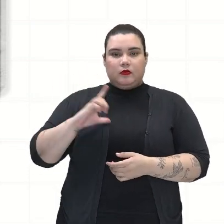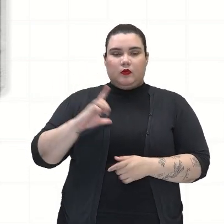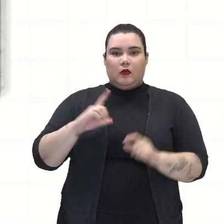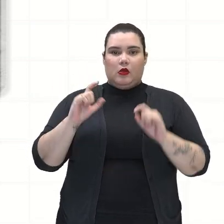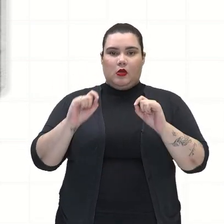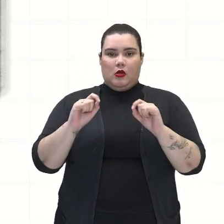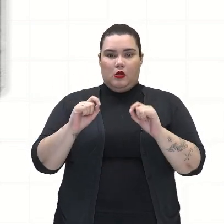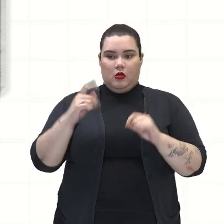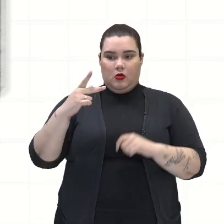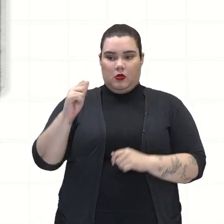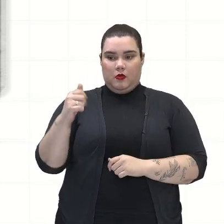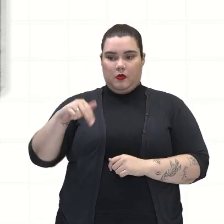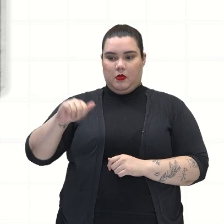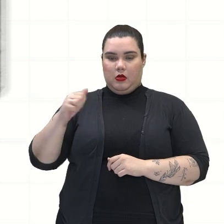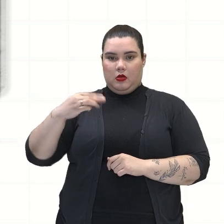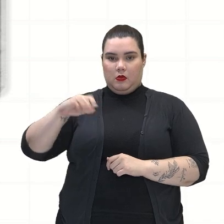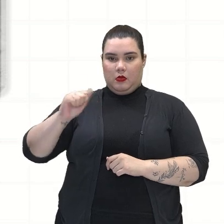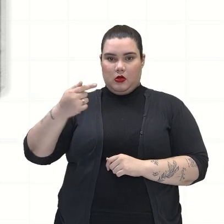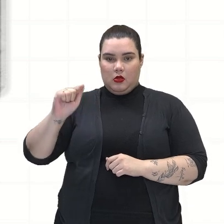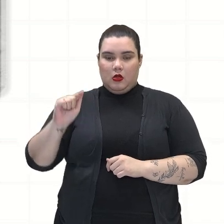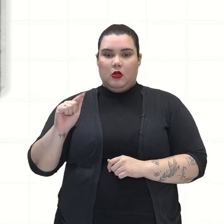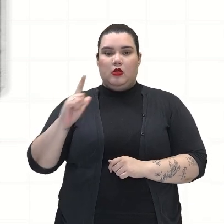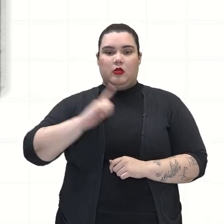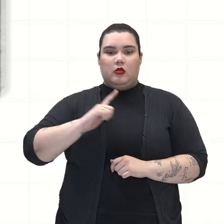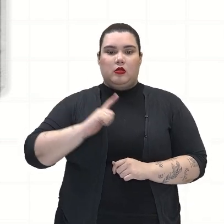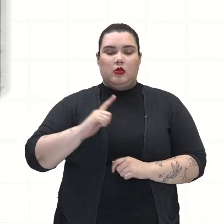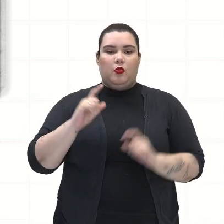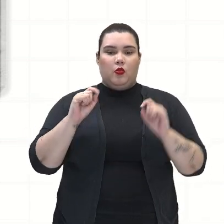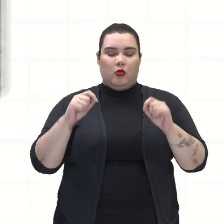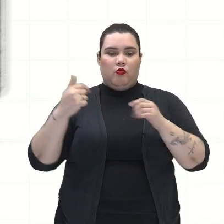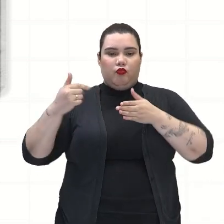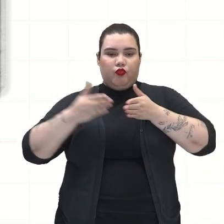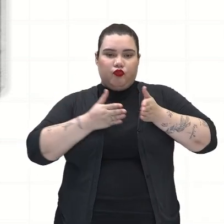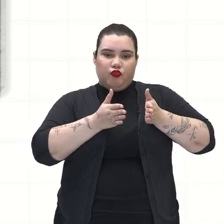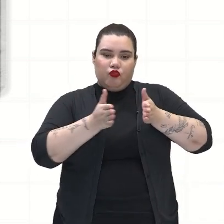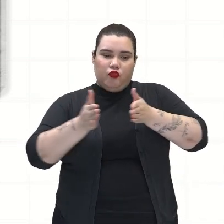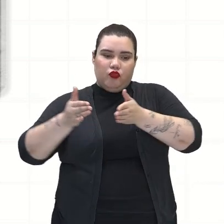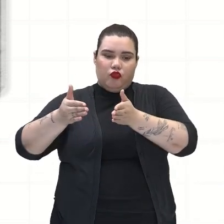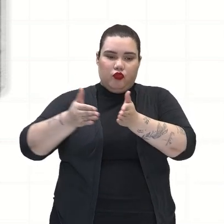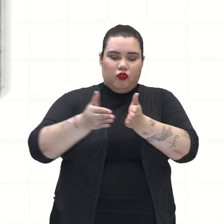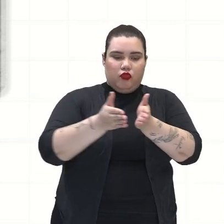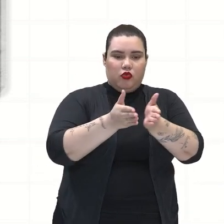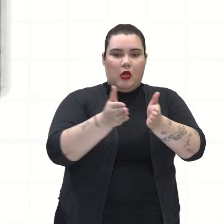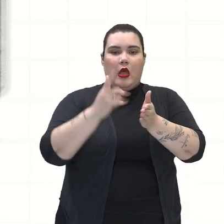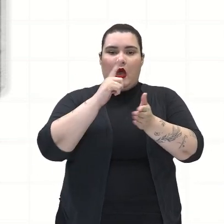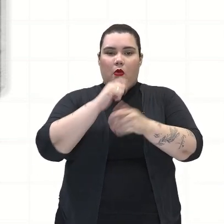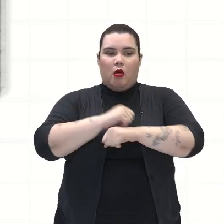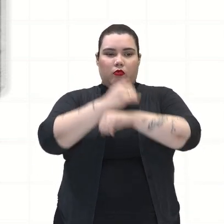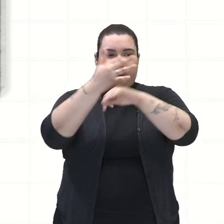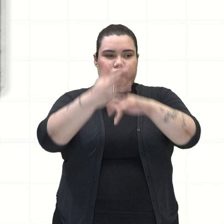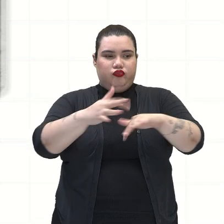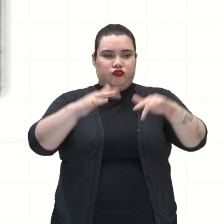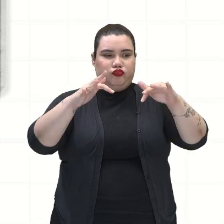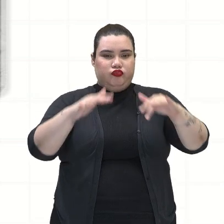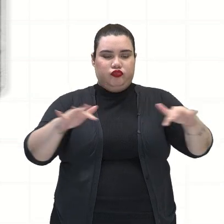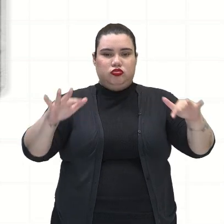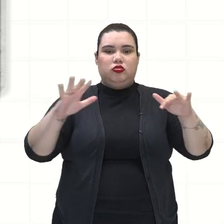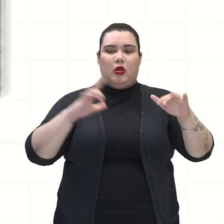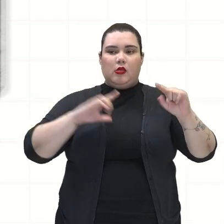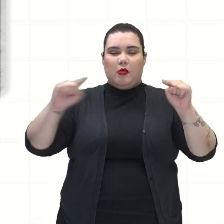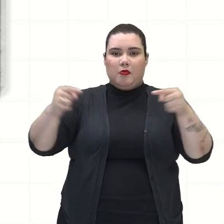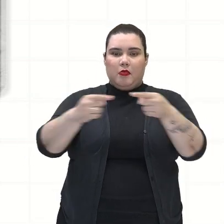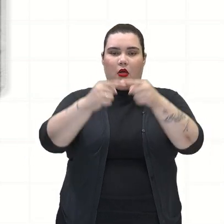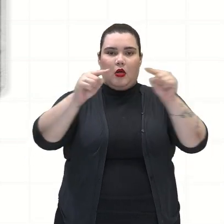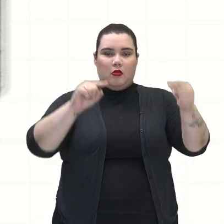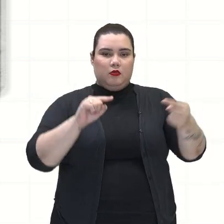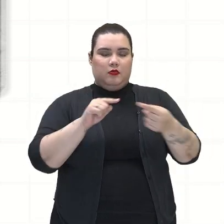no Panamá que faz a conexão entre oceanos. E é uma conexão, né,